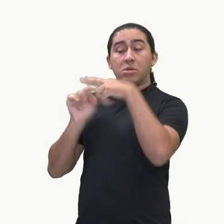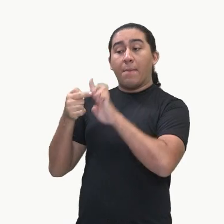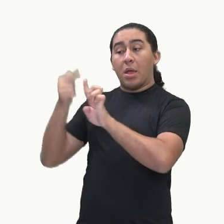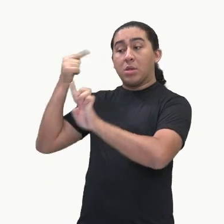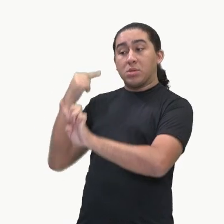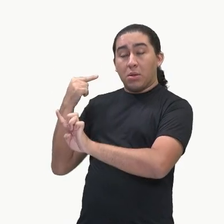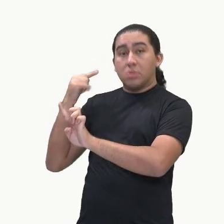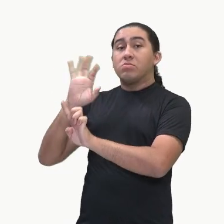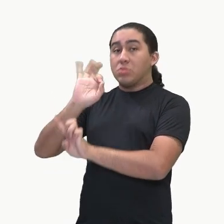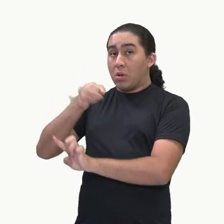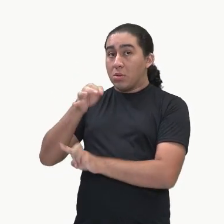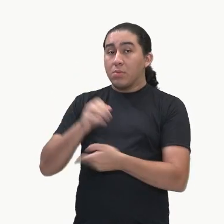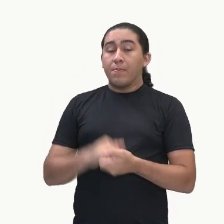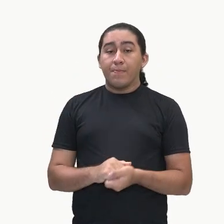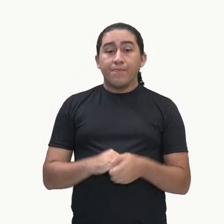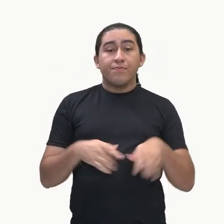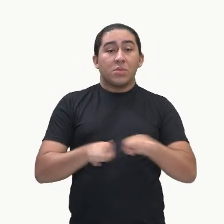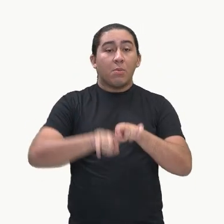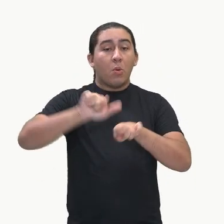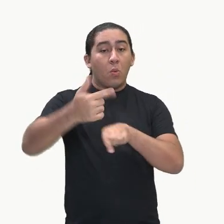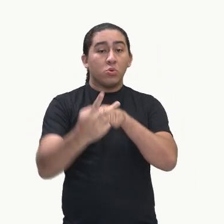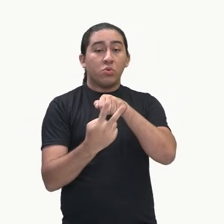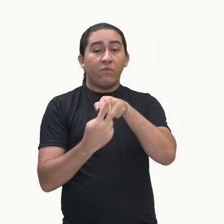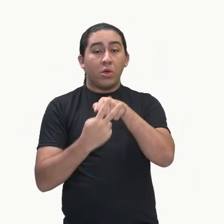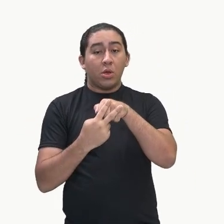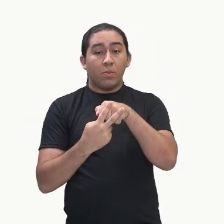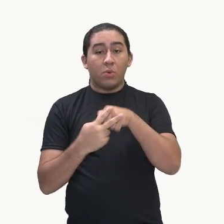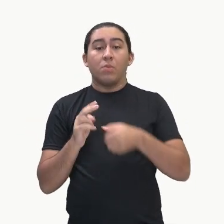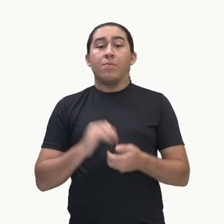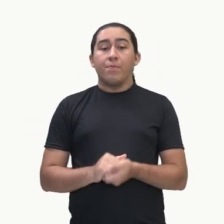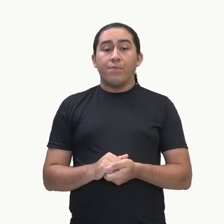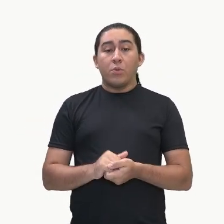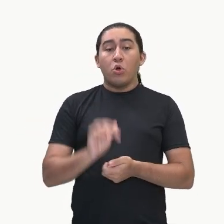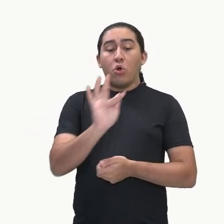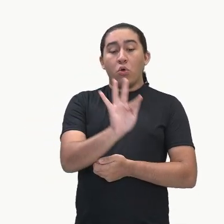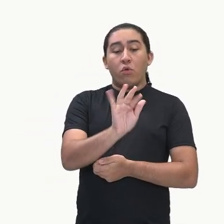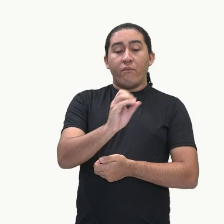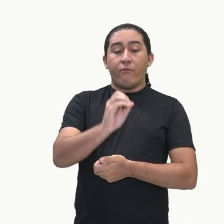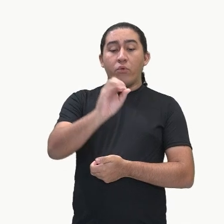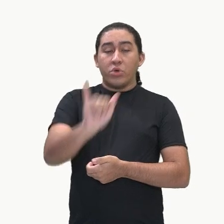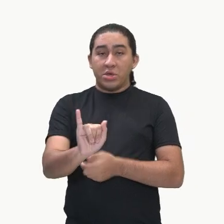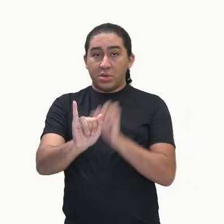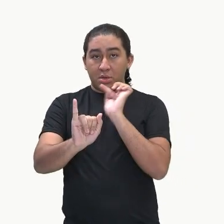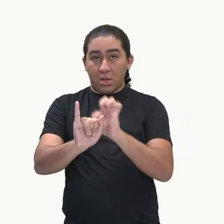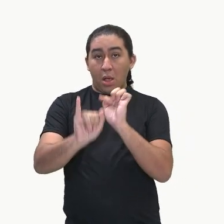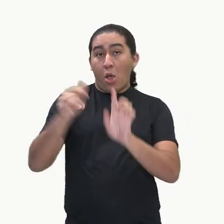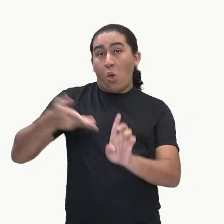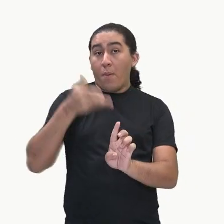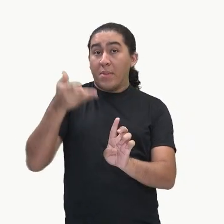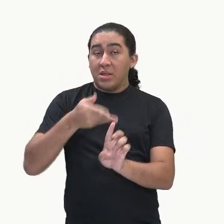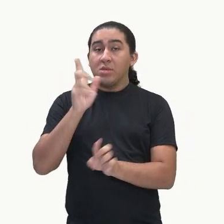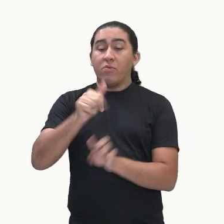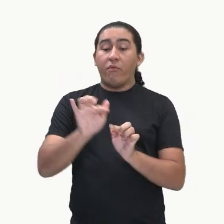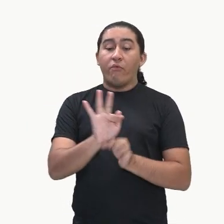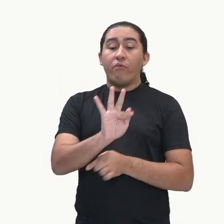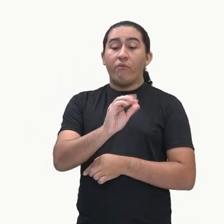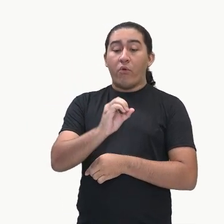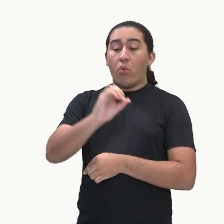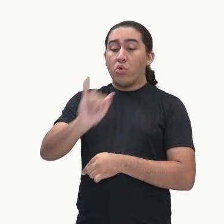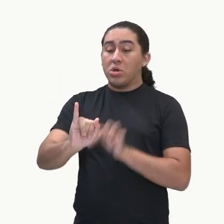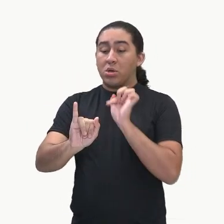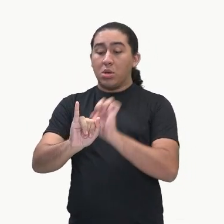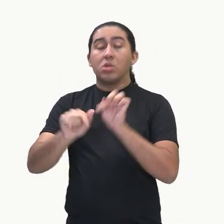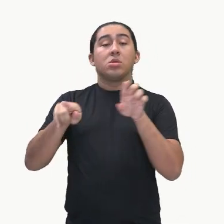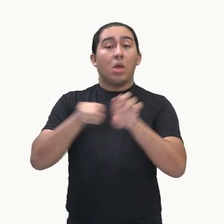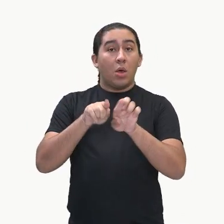o losango foi uma homenagem de Dom Pedro I ao general francês Napoleão, foi